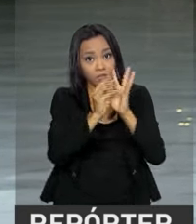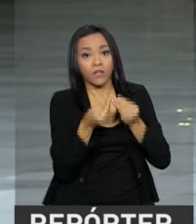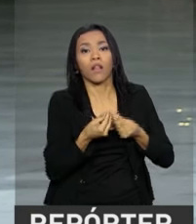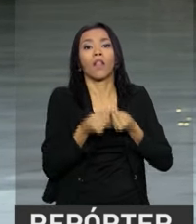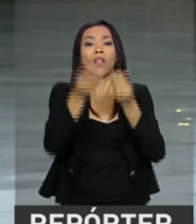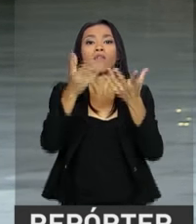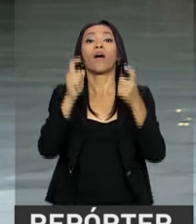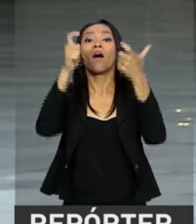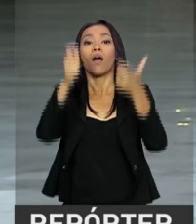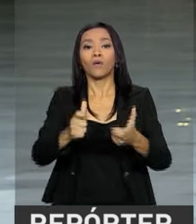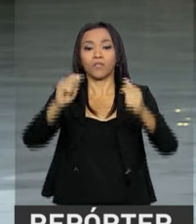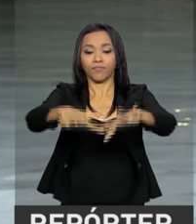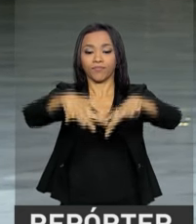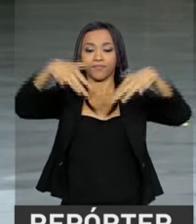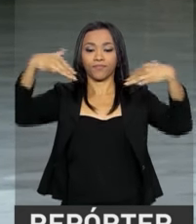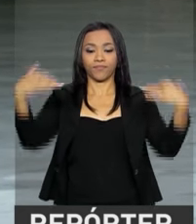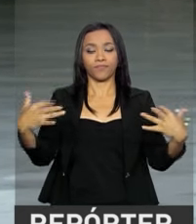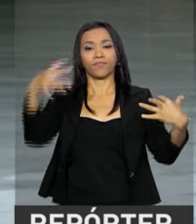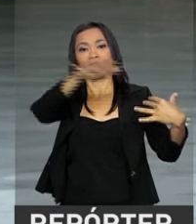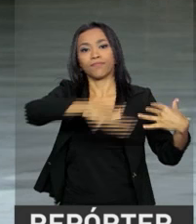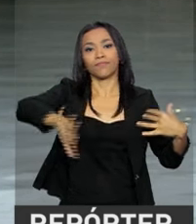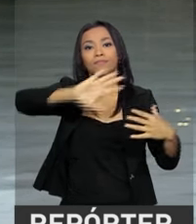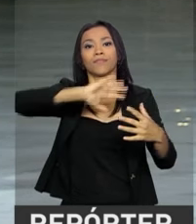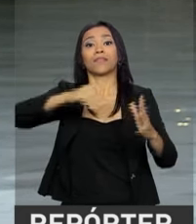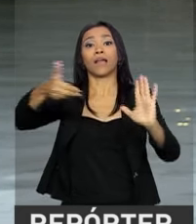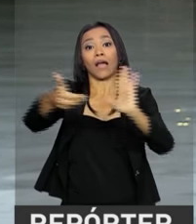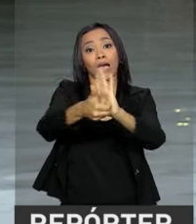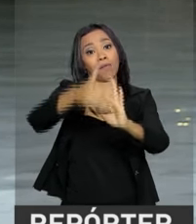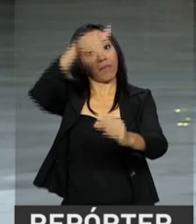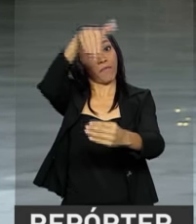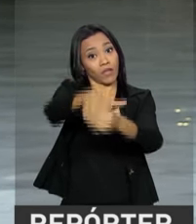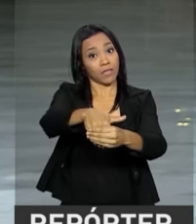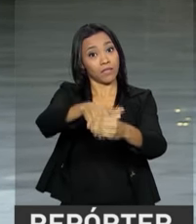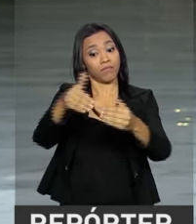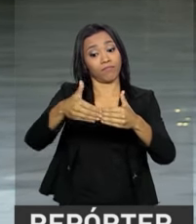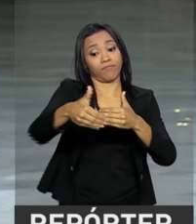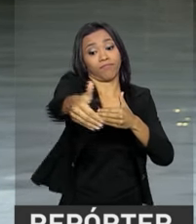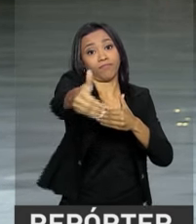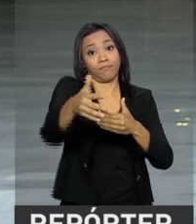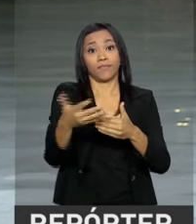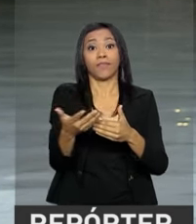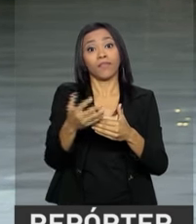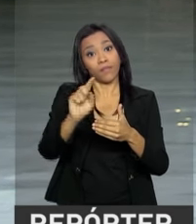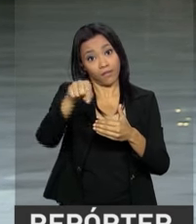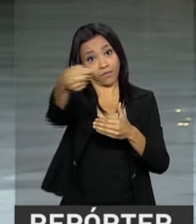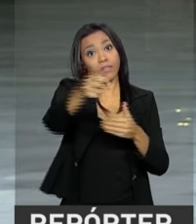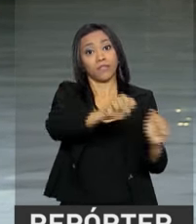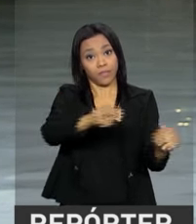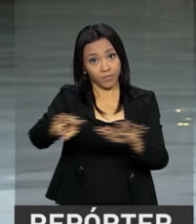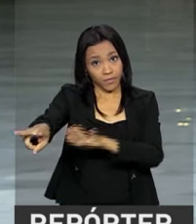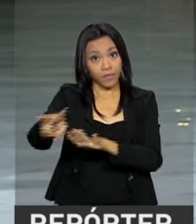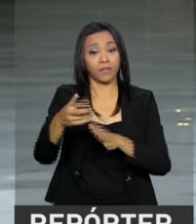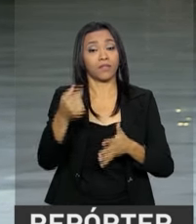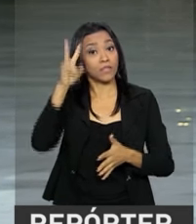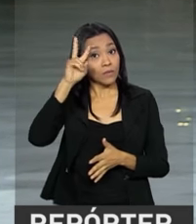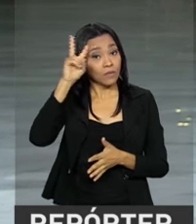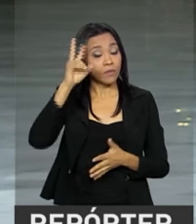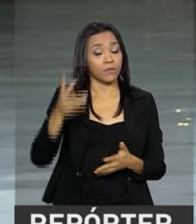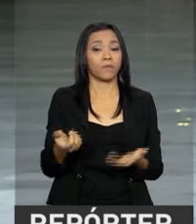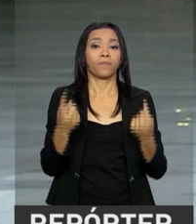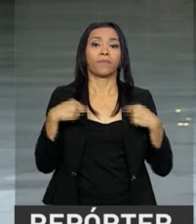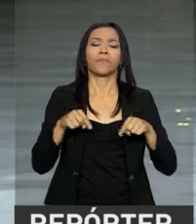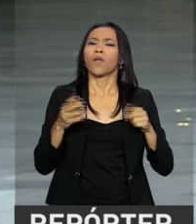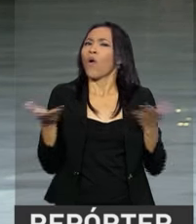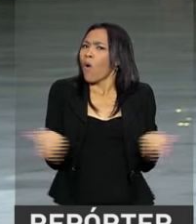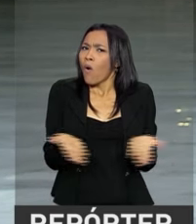votação no plenário da Câmara dos Deputados em primeiro turno, o que tá marcado para acontecer na próxima semana, na próxima segunda-feira.